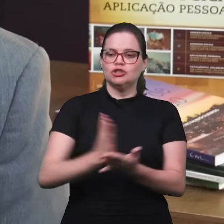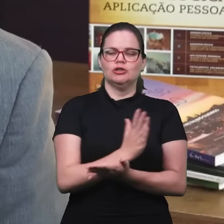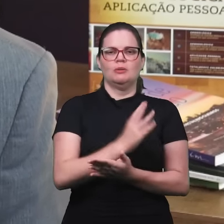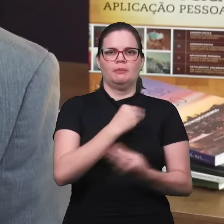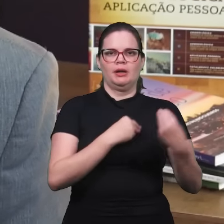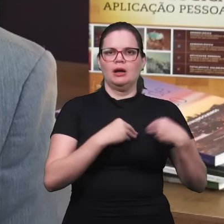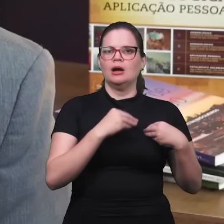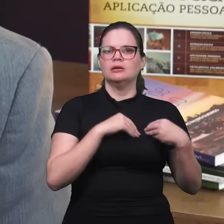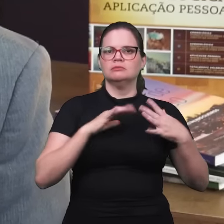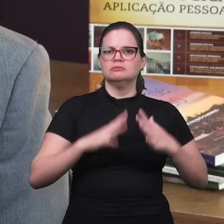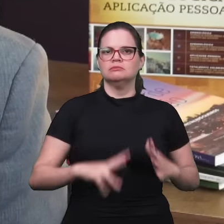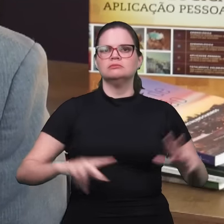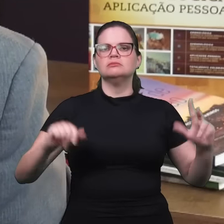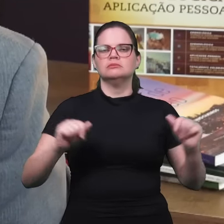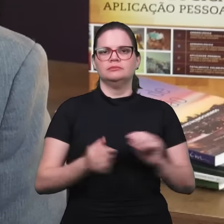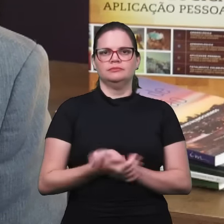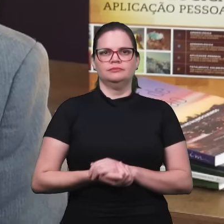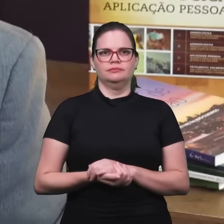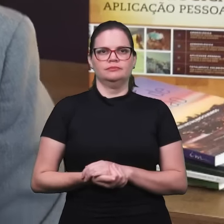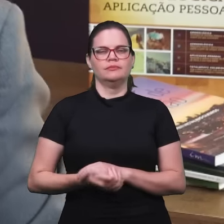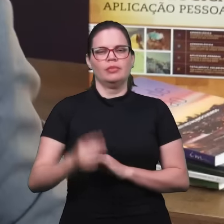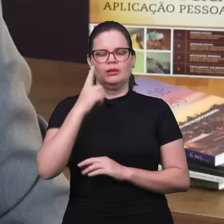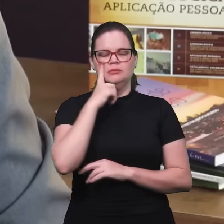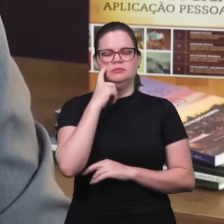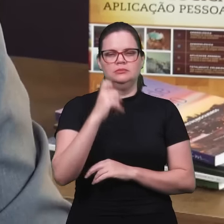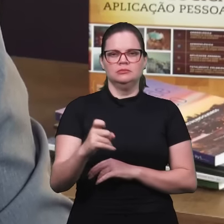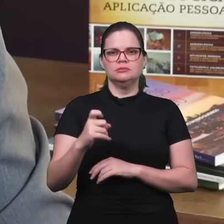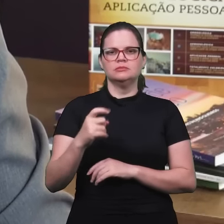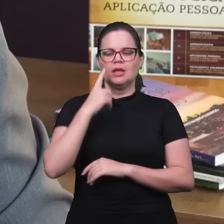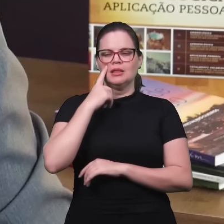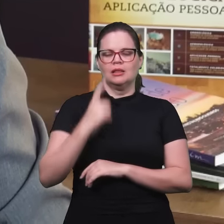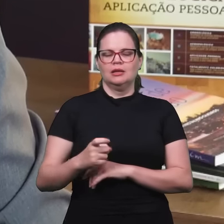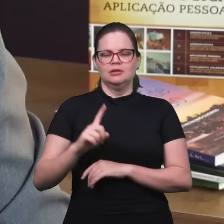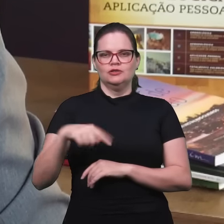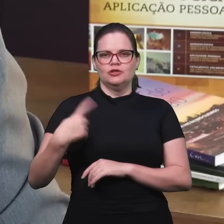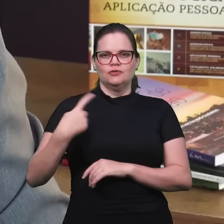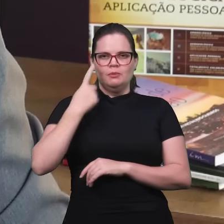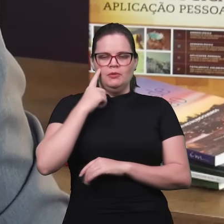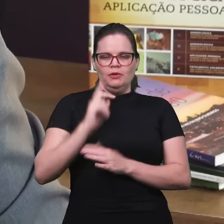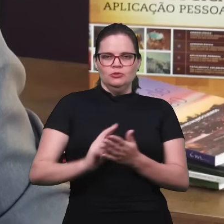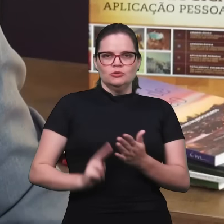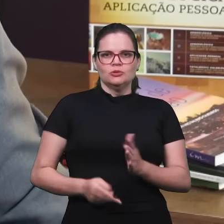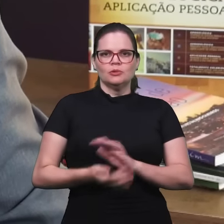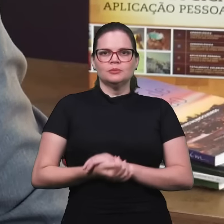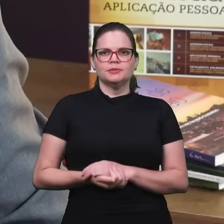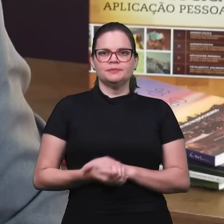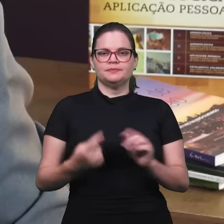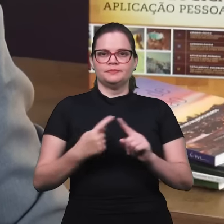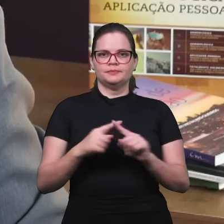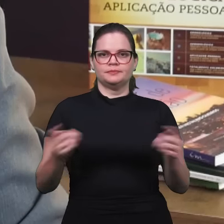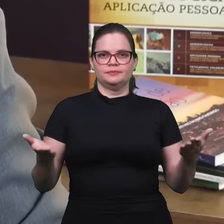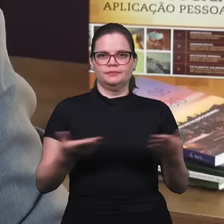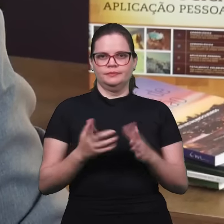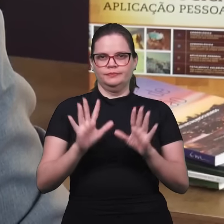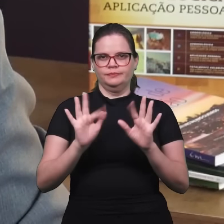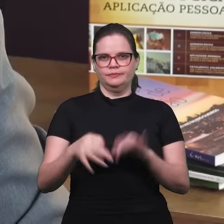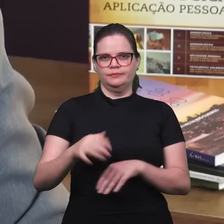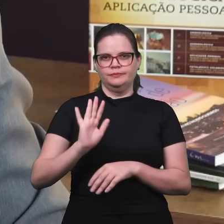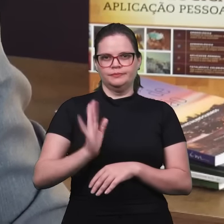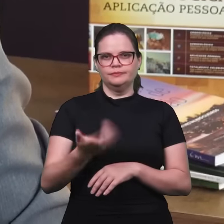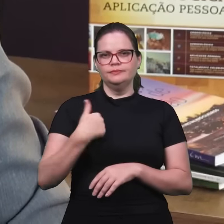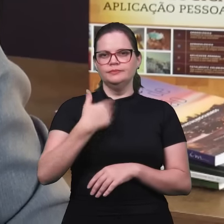mundo. Então é interessante isso, então nós vamos ver essas nuances aqui. Mas já chegando ao final, eu gostaria que passasse o